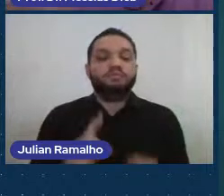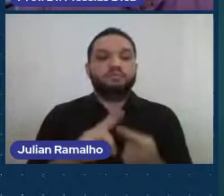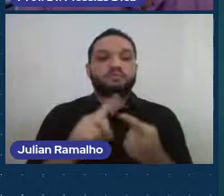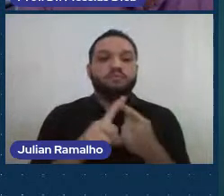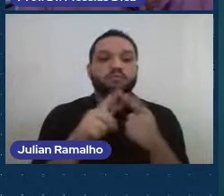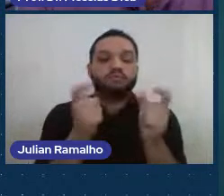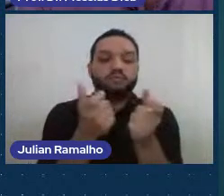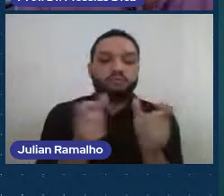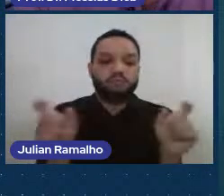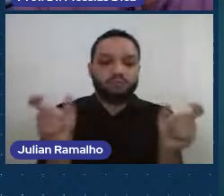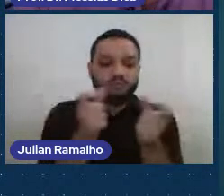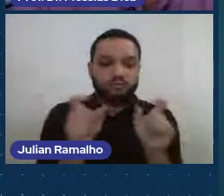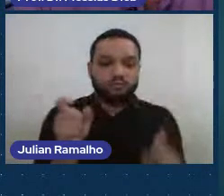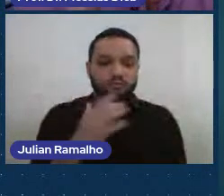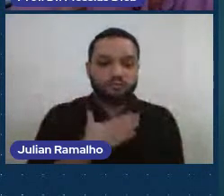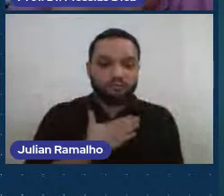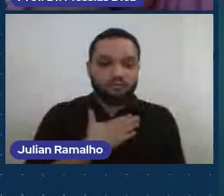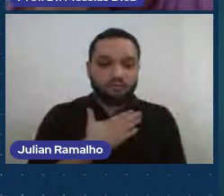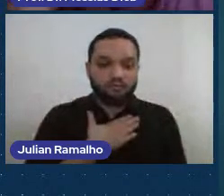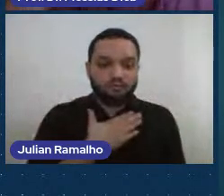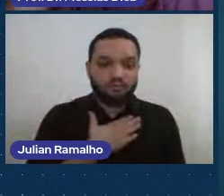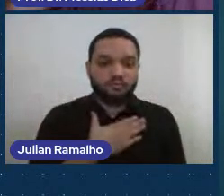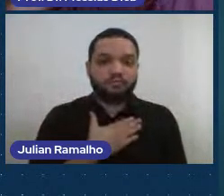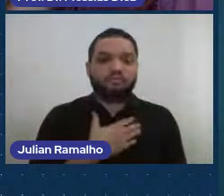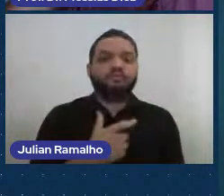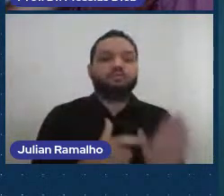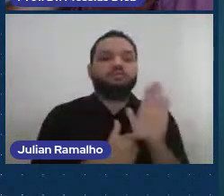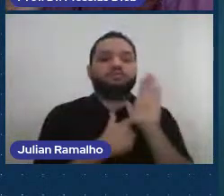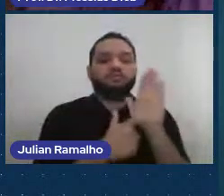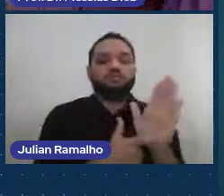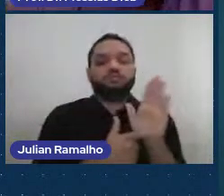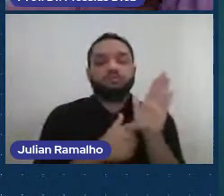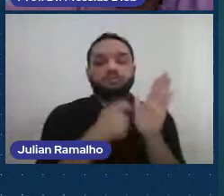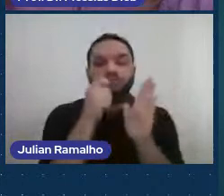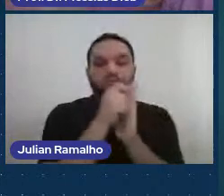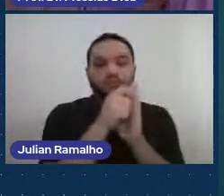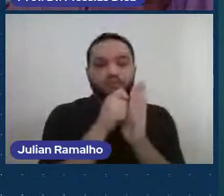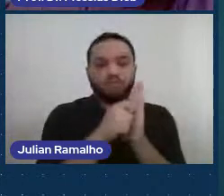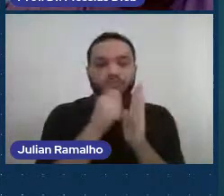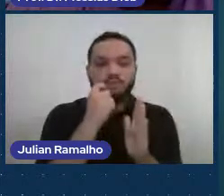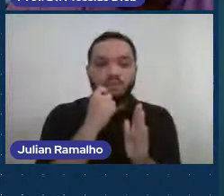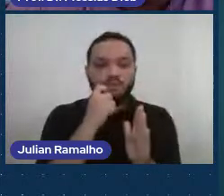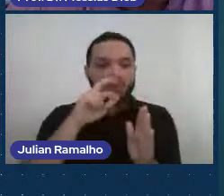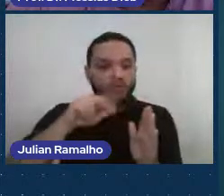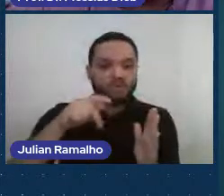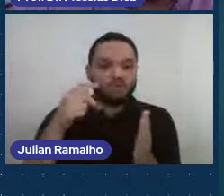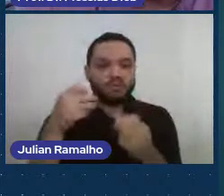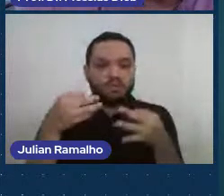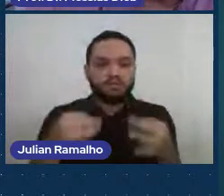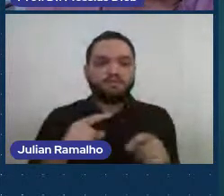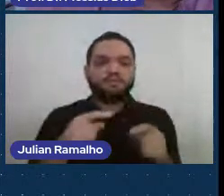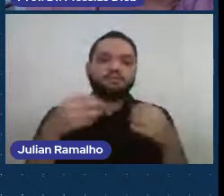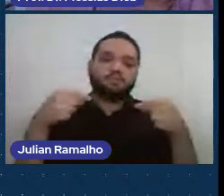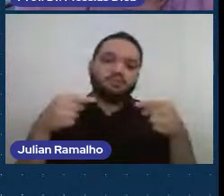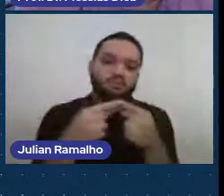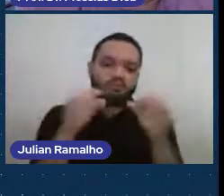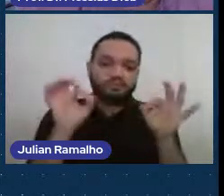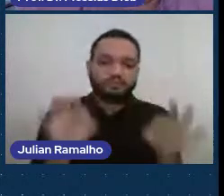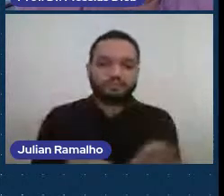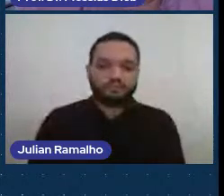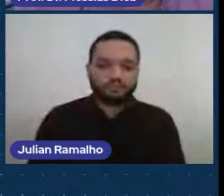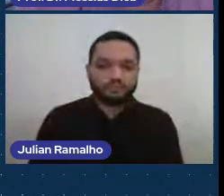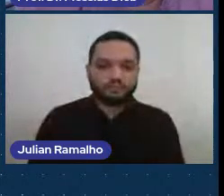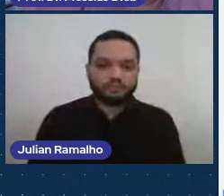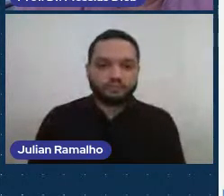gramaticalmente, eu apresento uma escrita, não vou dizer correta, mas adequada, tá certo? Então,